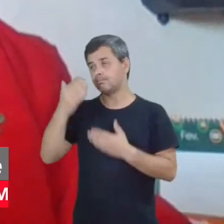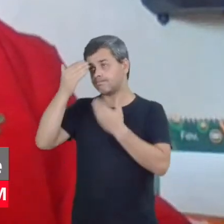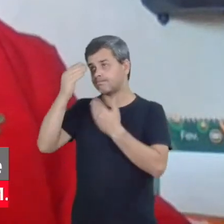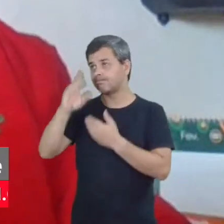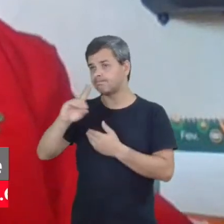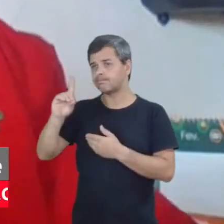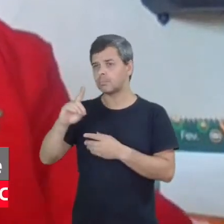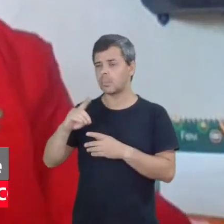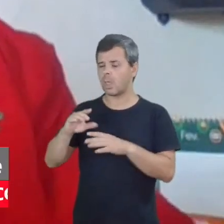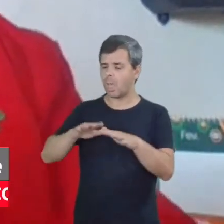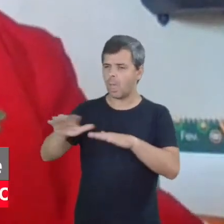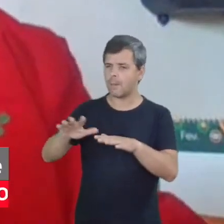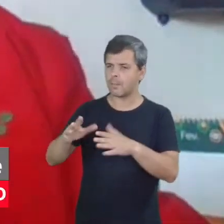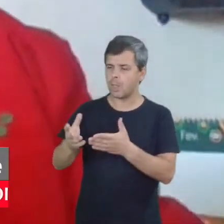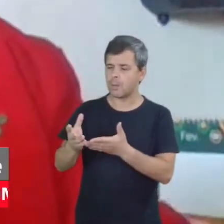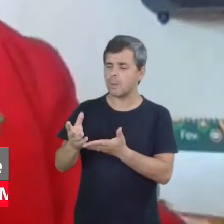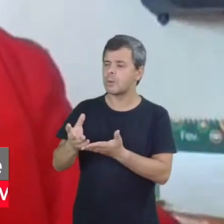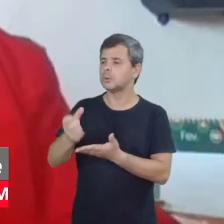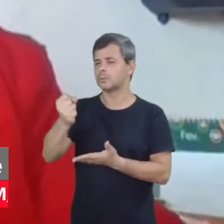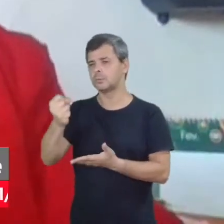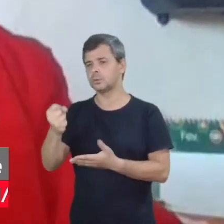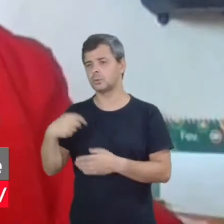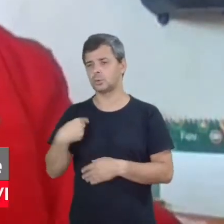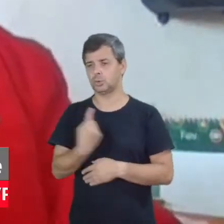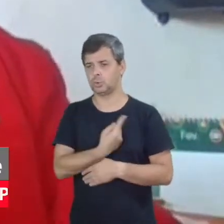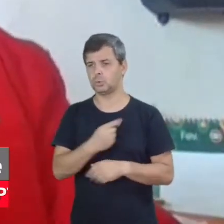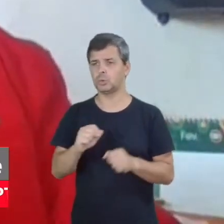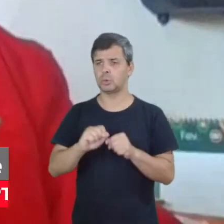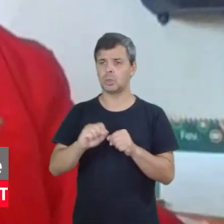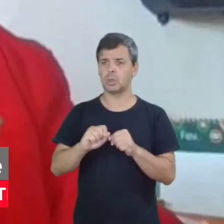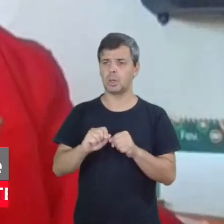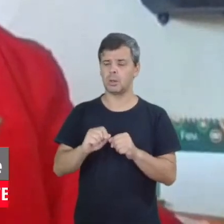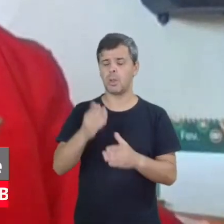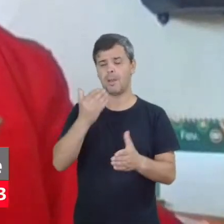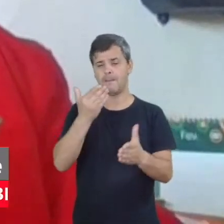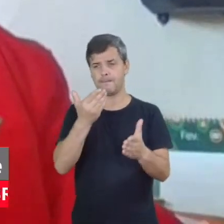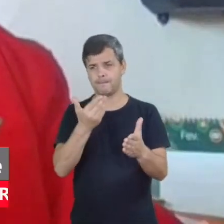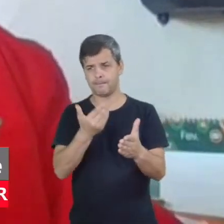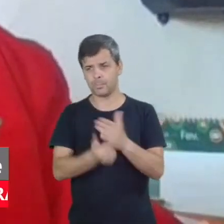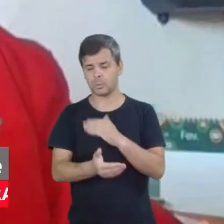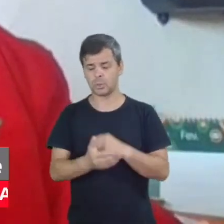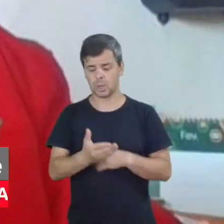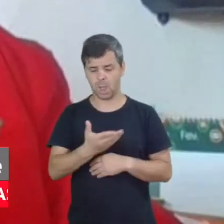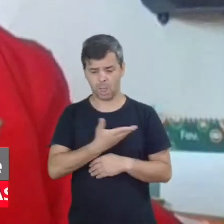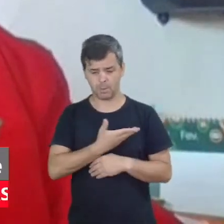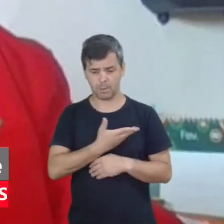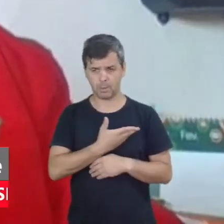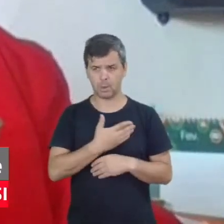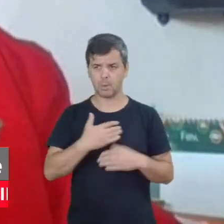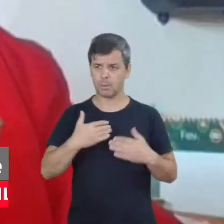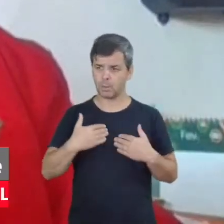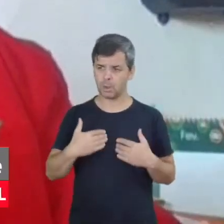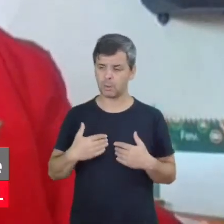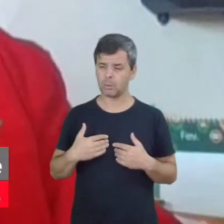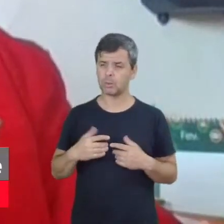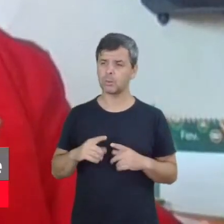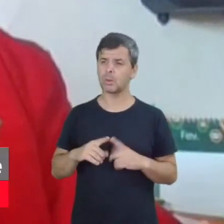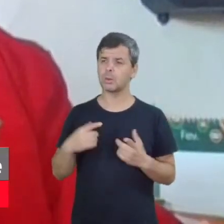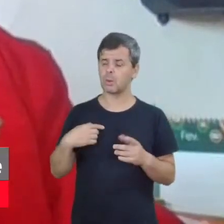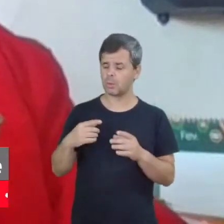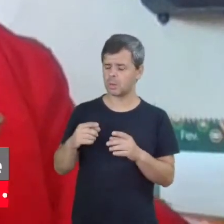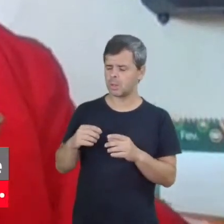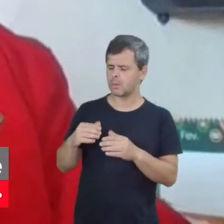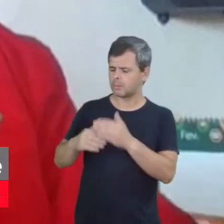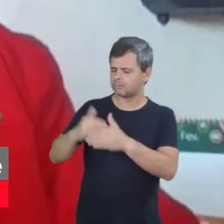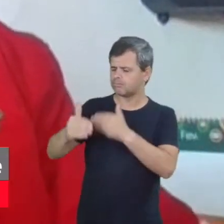pelo movimento de resgate que fizemos, nós não tivemos nenhuma perda de companheiros fisicamente, né, por esse processo de